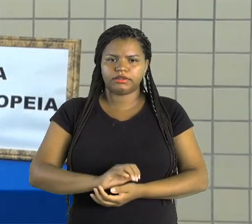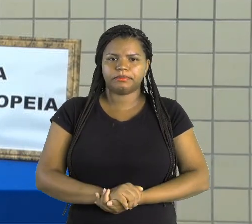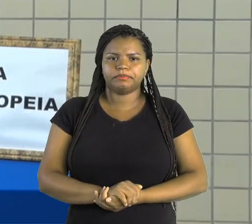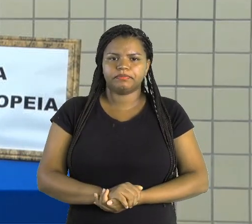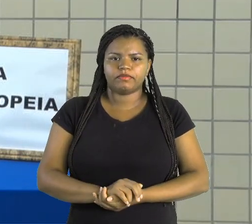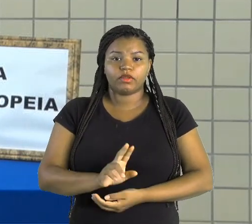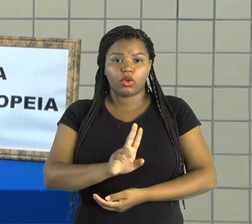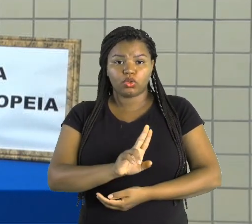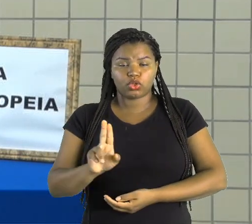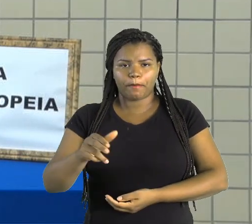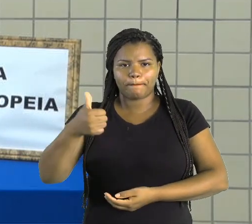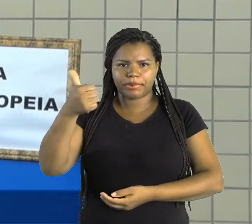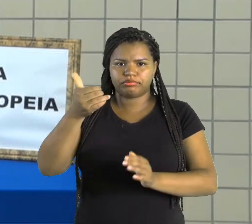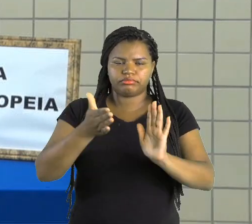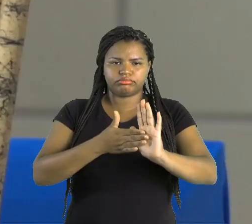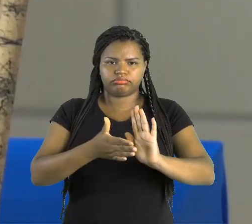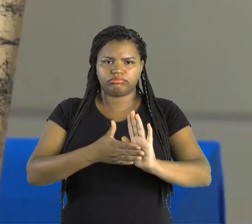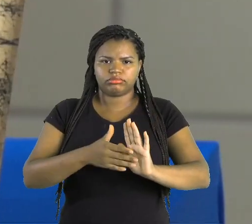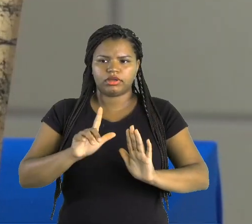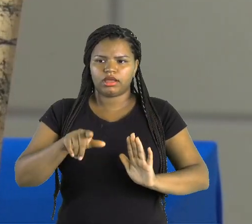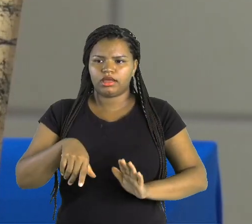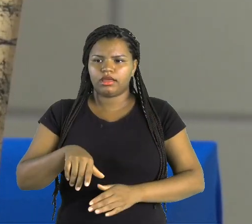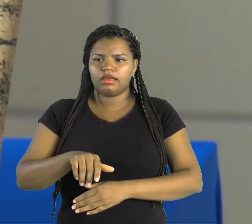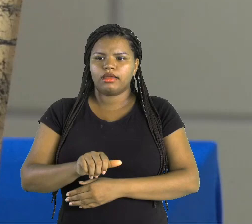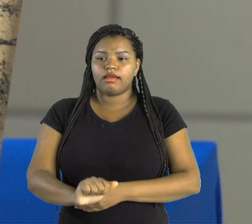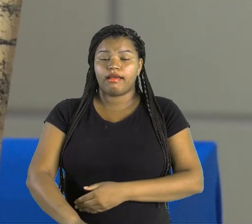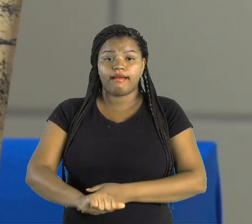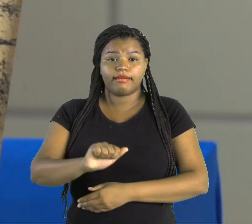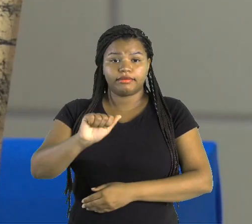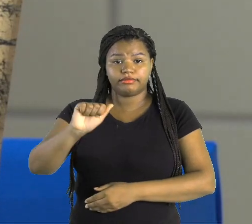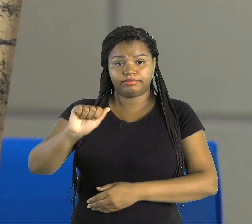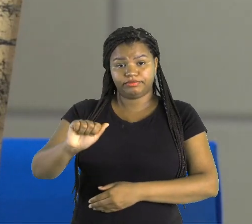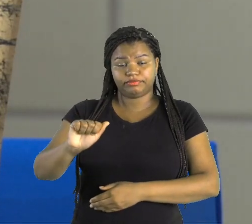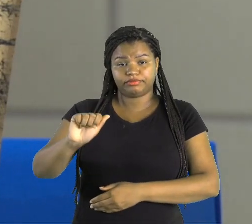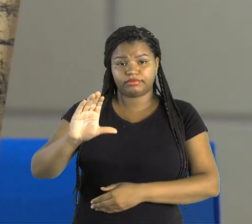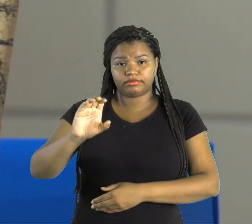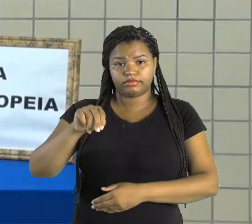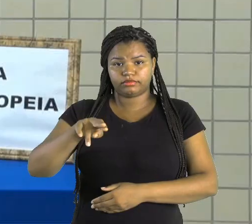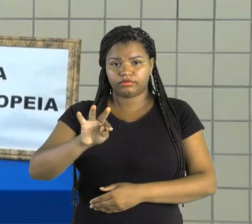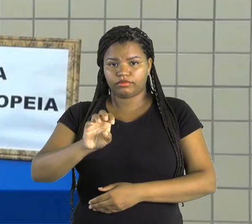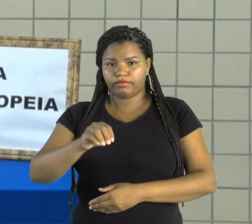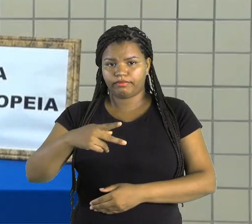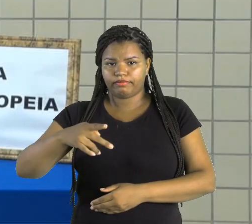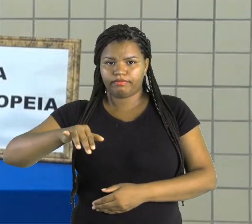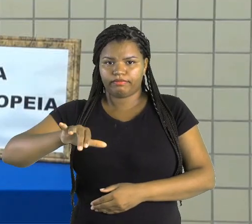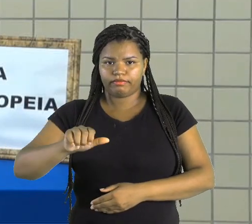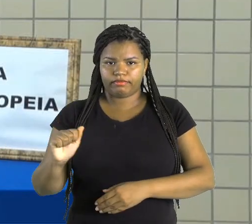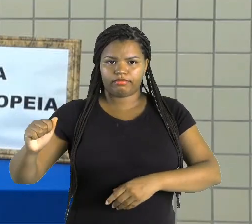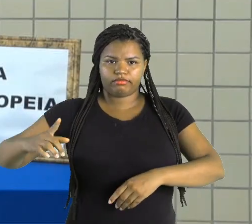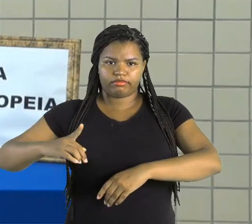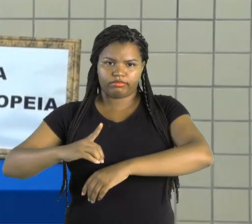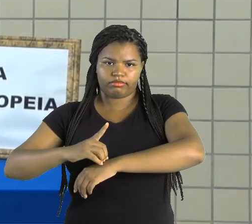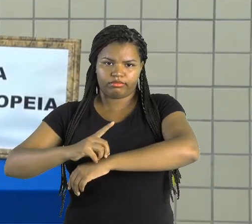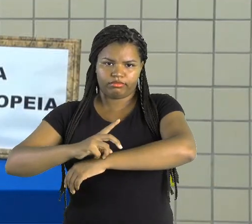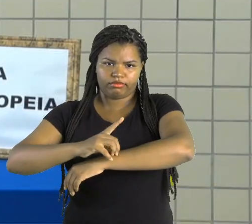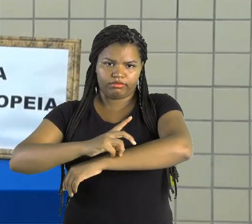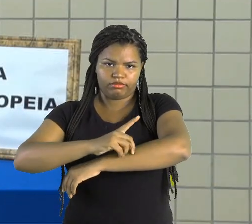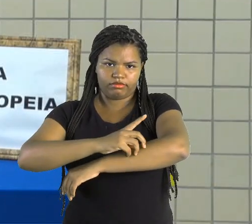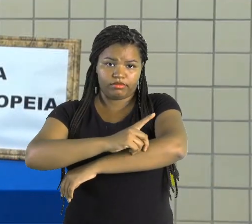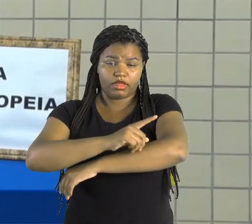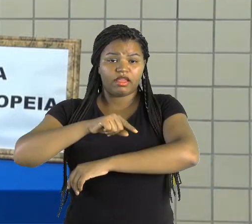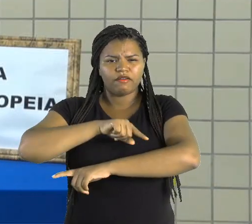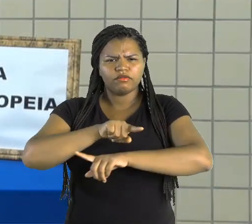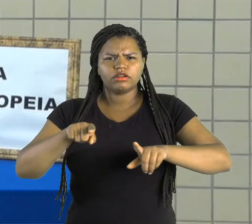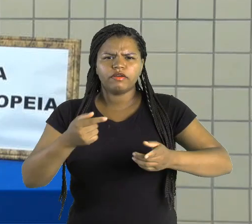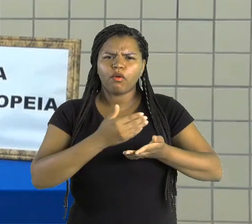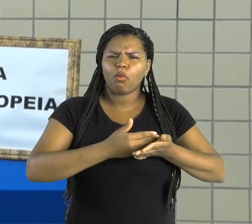primeira proposta chama-se A Centopeia. E vocês aí em casa vão dar início a essa proposta